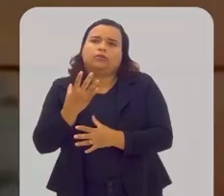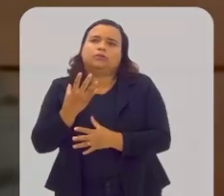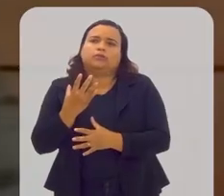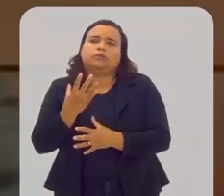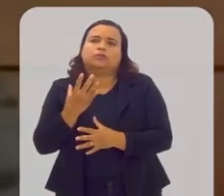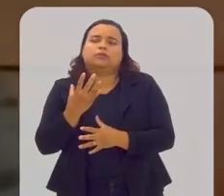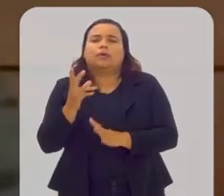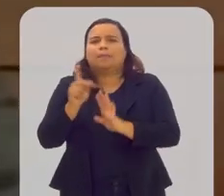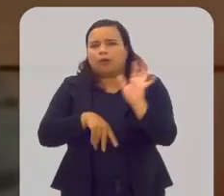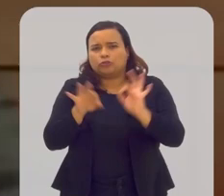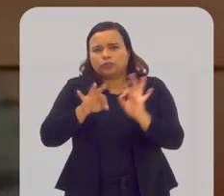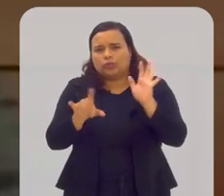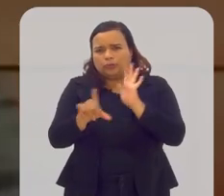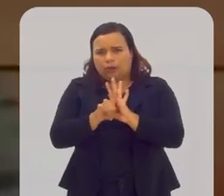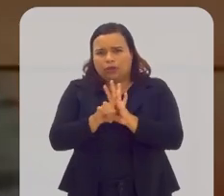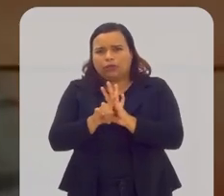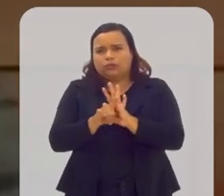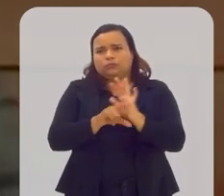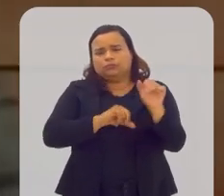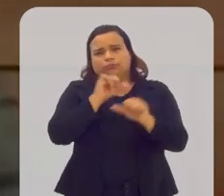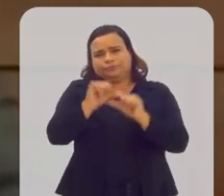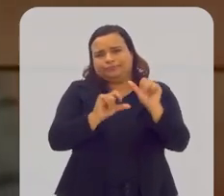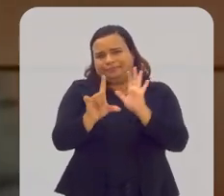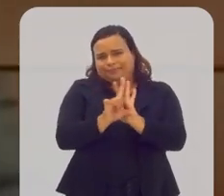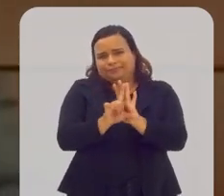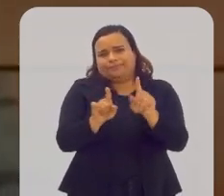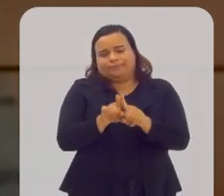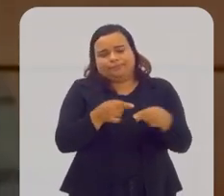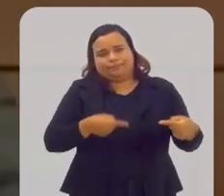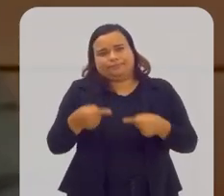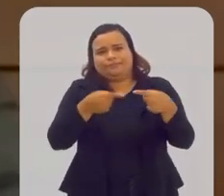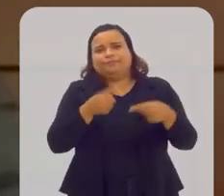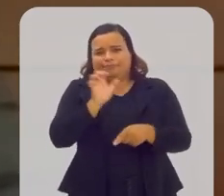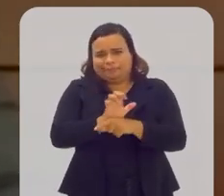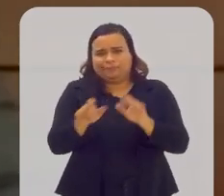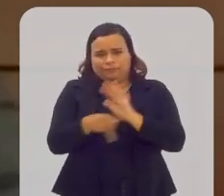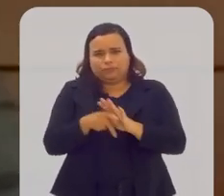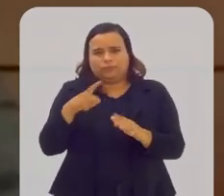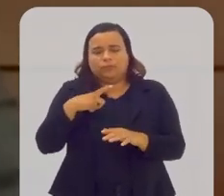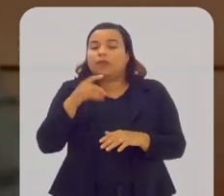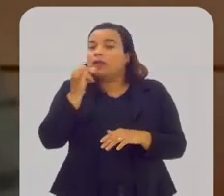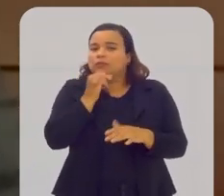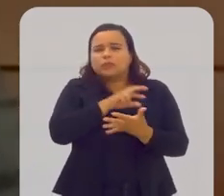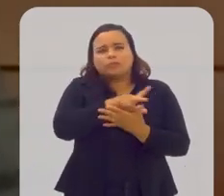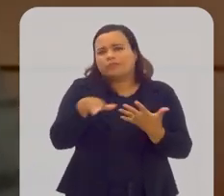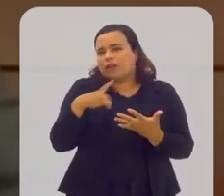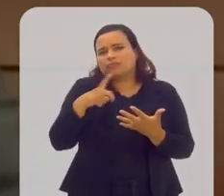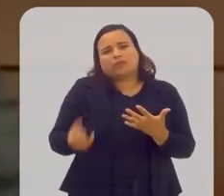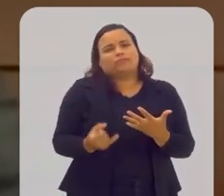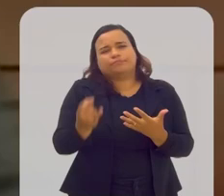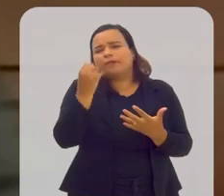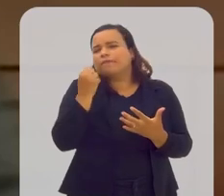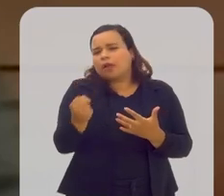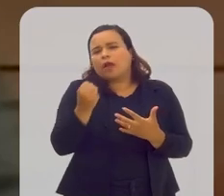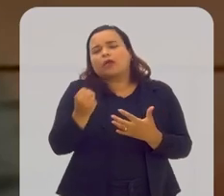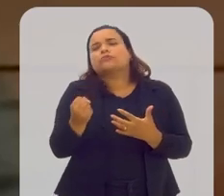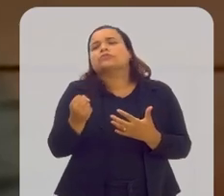geração de projetos de lei que viram lei e viram políticas estaduais. A gente tem